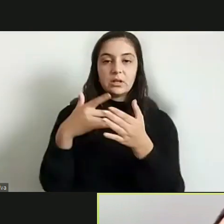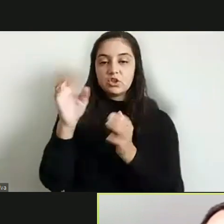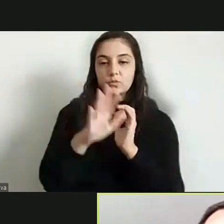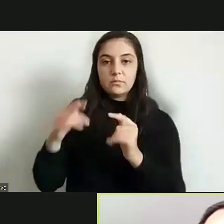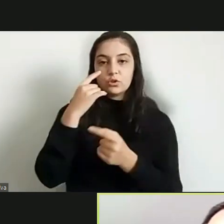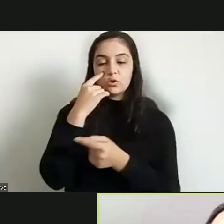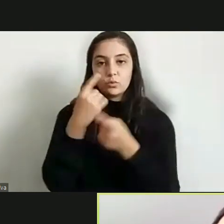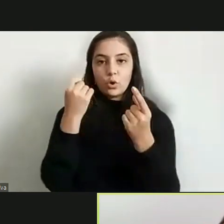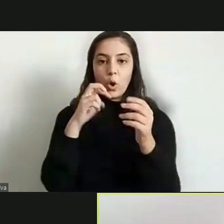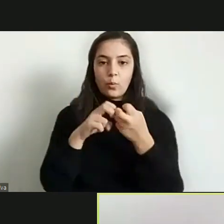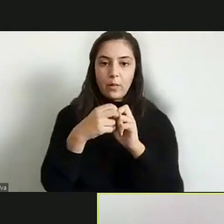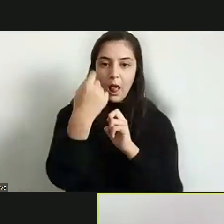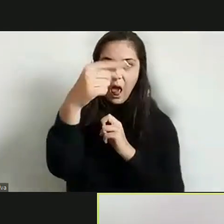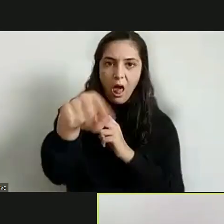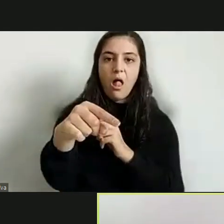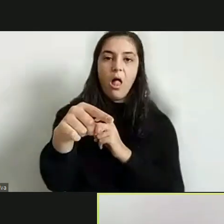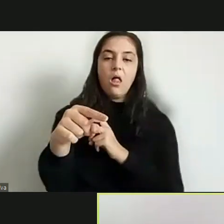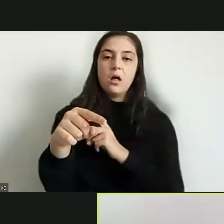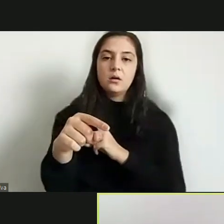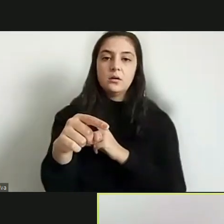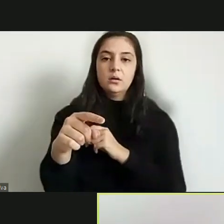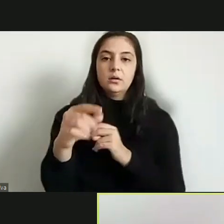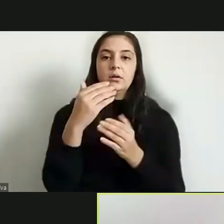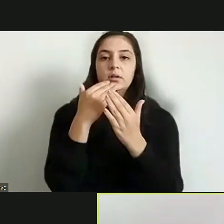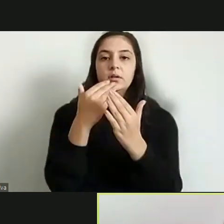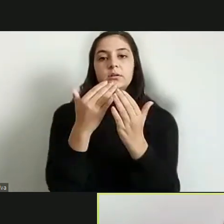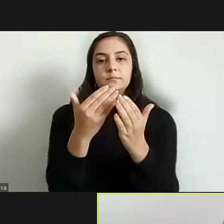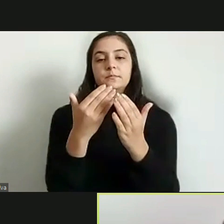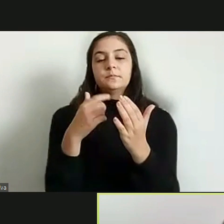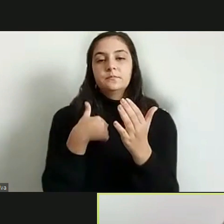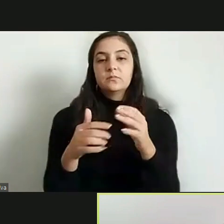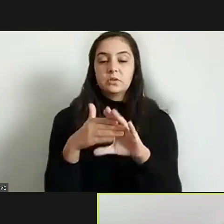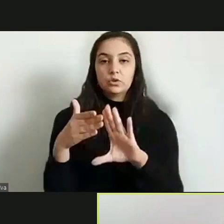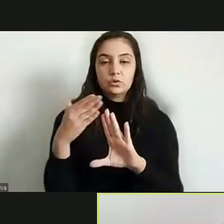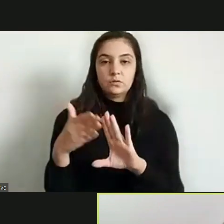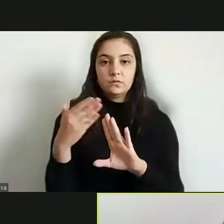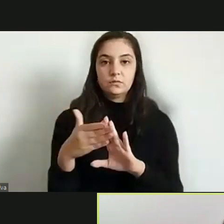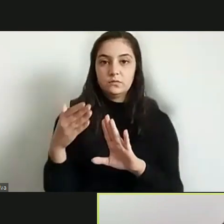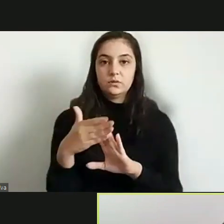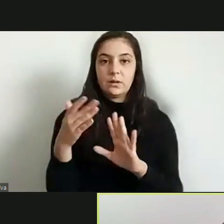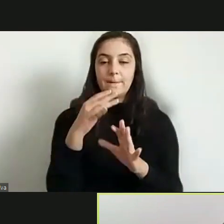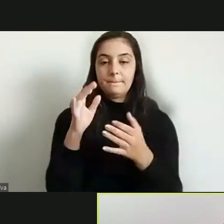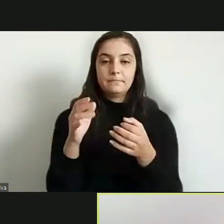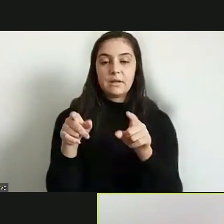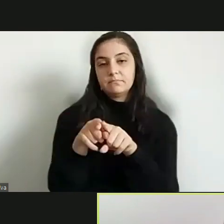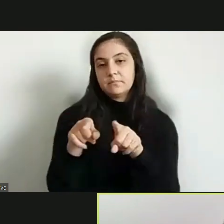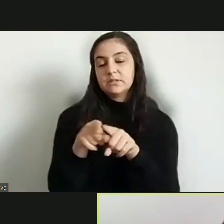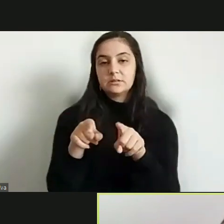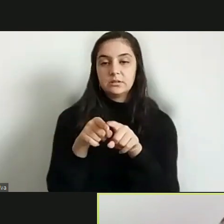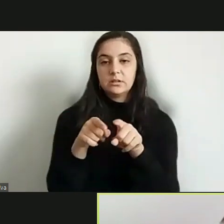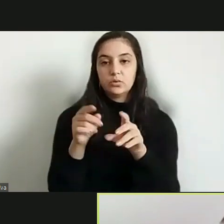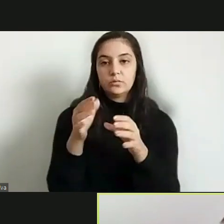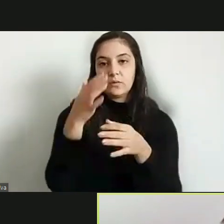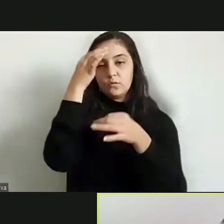identifica que há um problema e apela para que a autarquia rapidamente tente resolver, numa parceria que está formalizada, isto é um